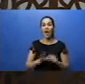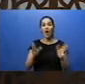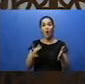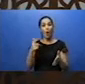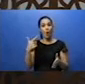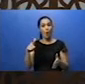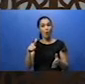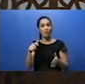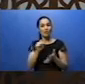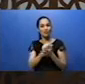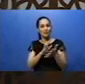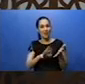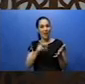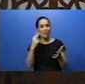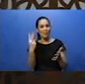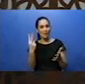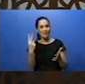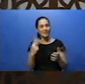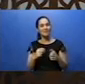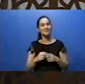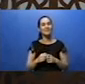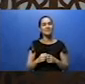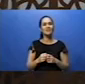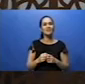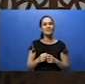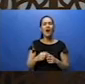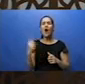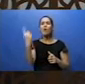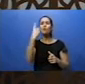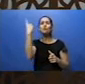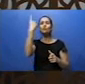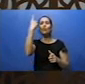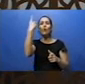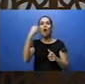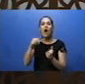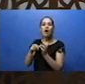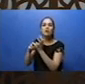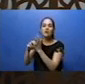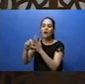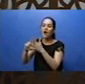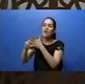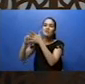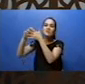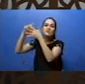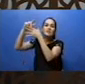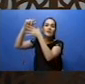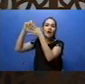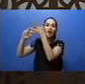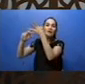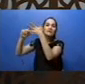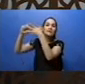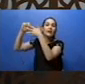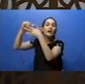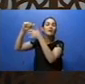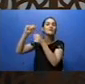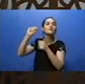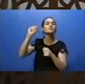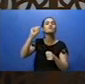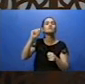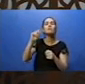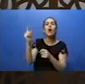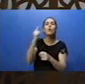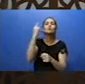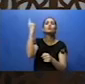2. A que altura a escada está do solo? Vamos observar o exercício. Ó, a